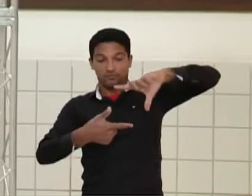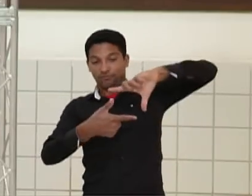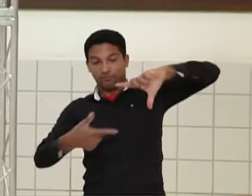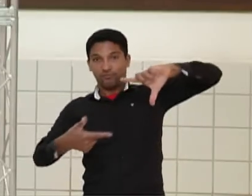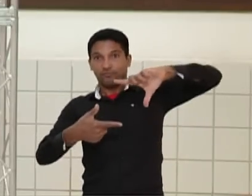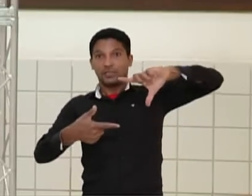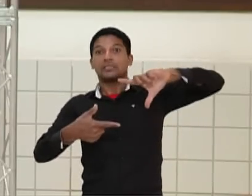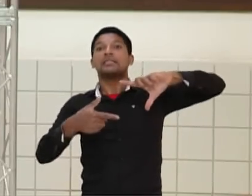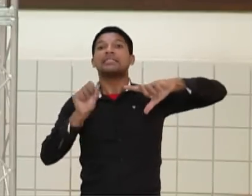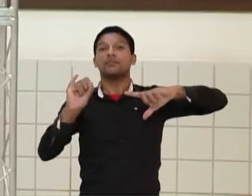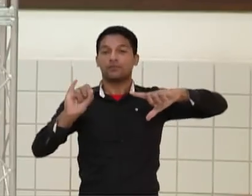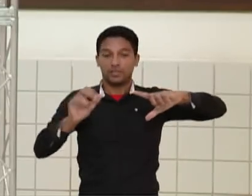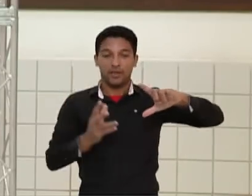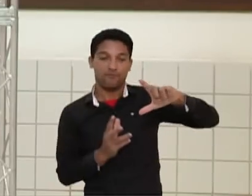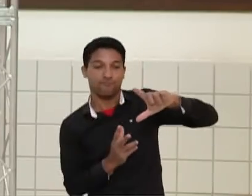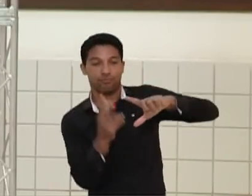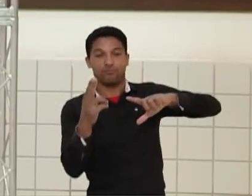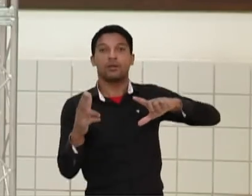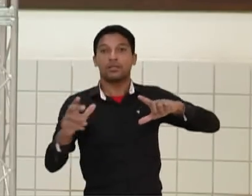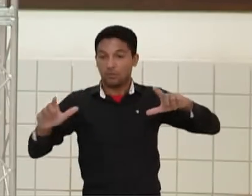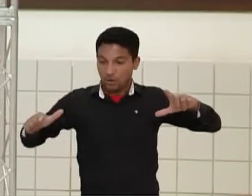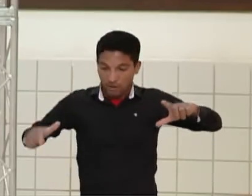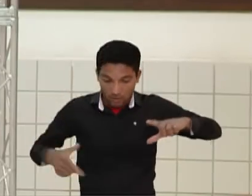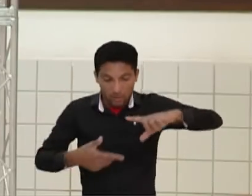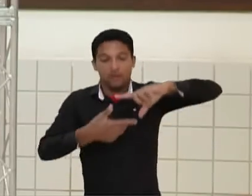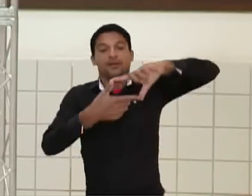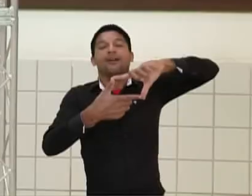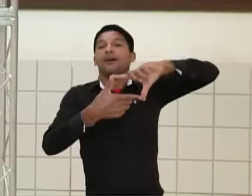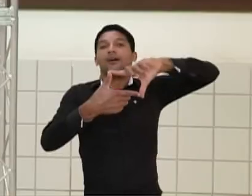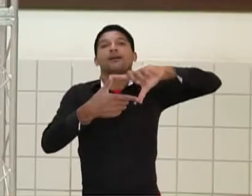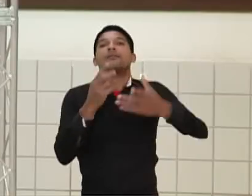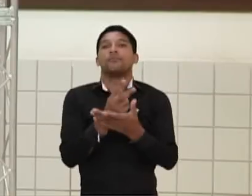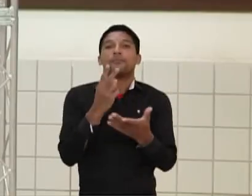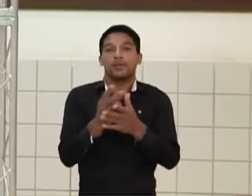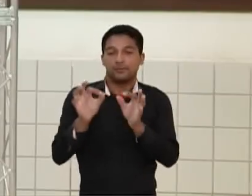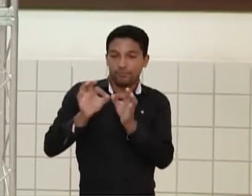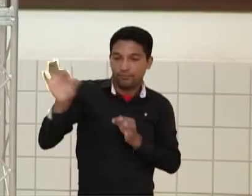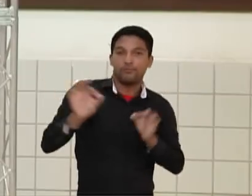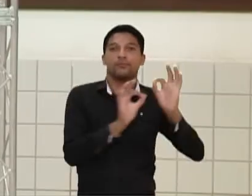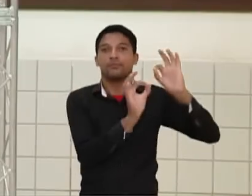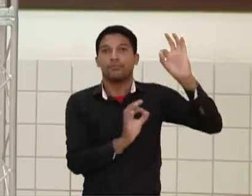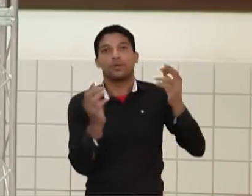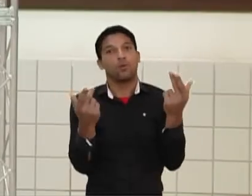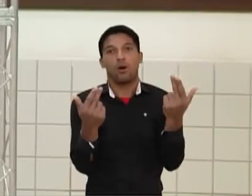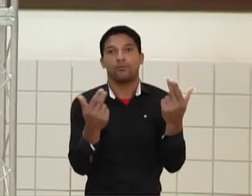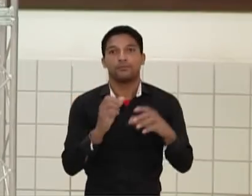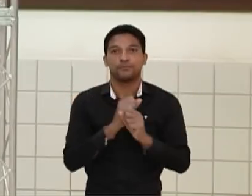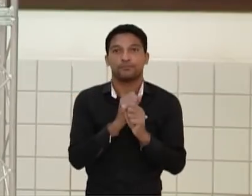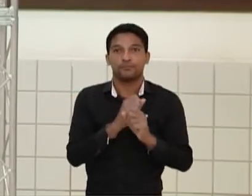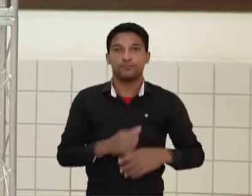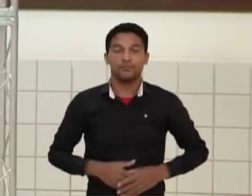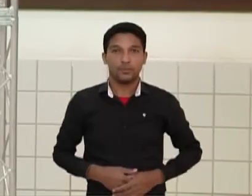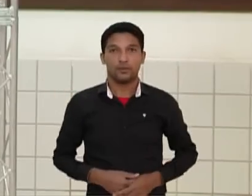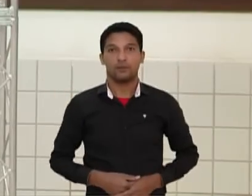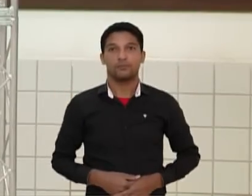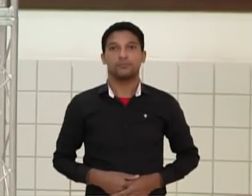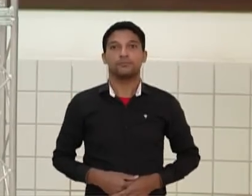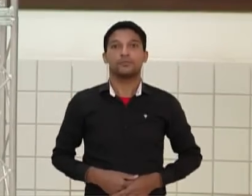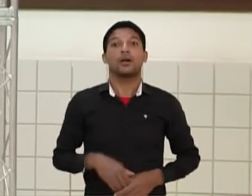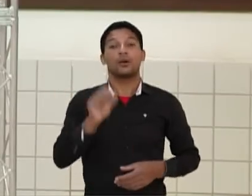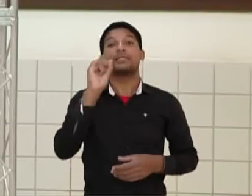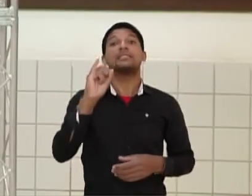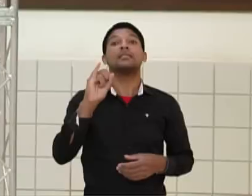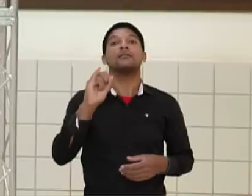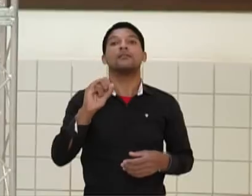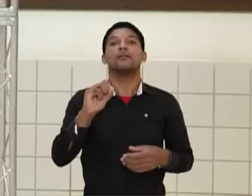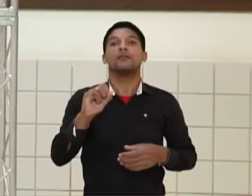lá os ângulos opostos. Quando você coloca os dois juntos, os dois têm a mesma medida. E no segundo caso, você faz a mesma coisa. Corta as duas